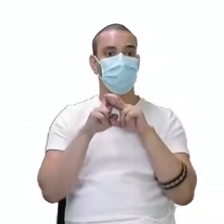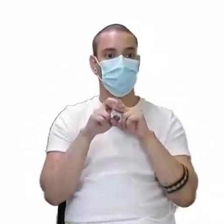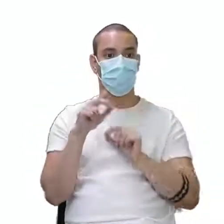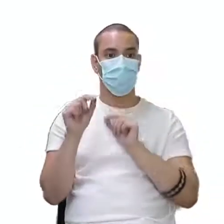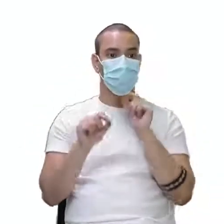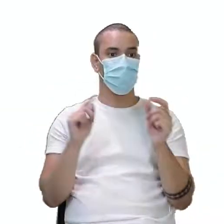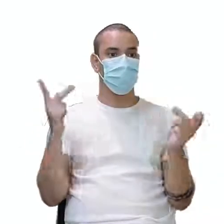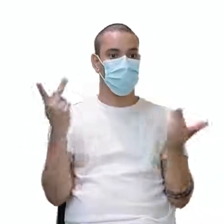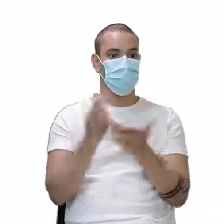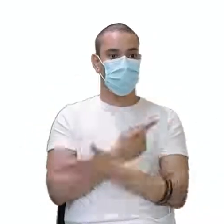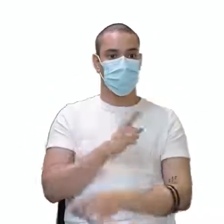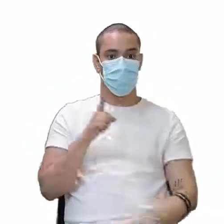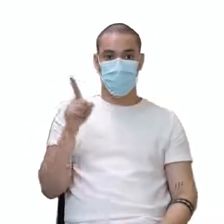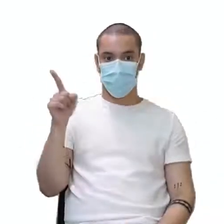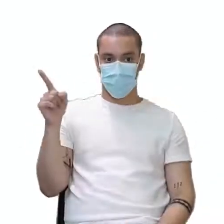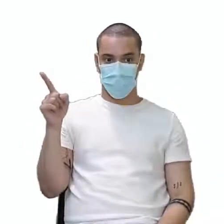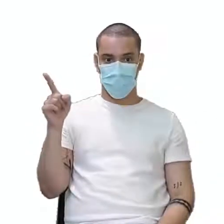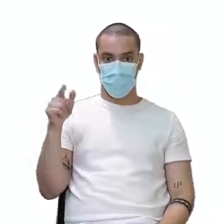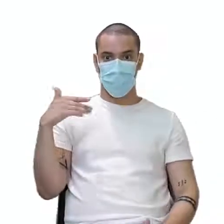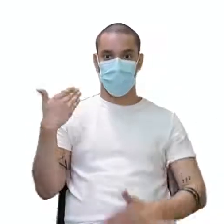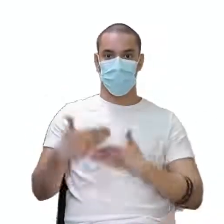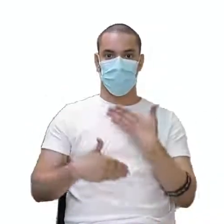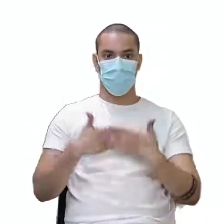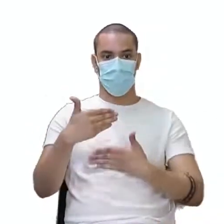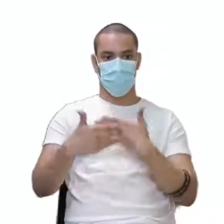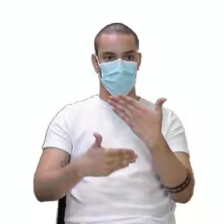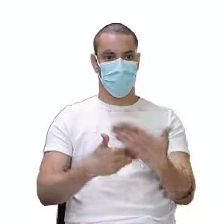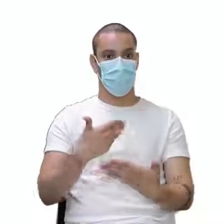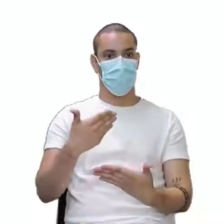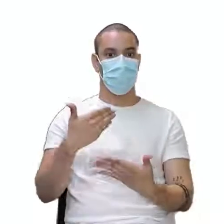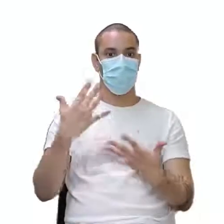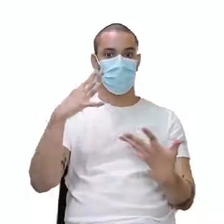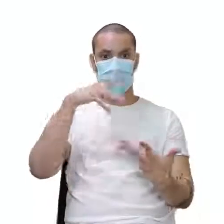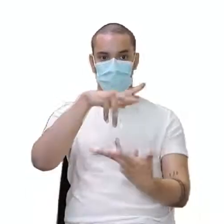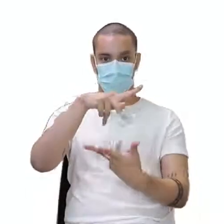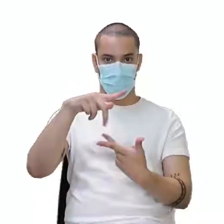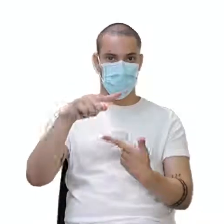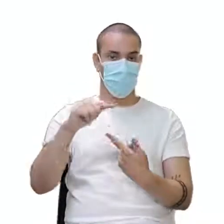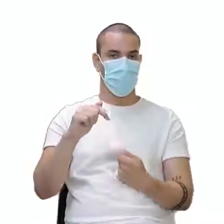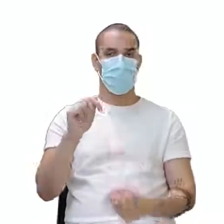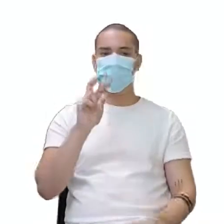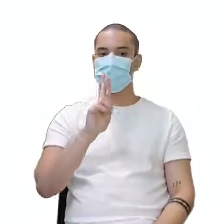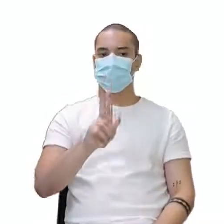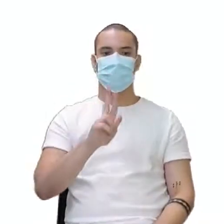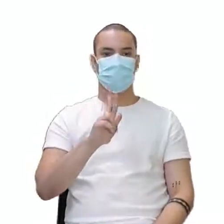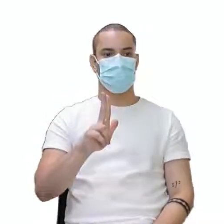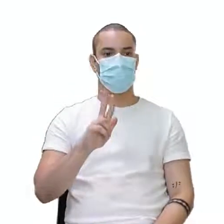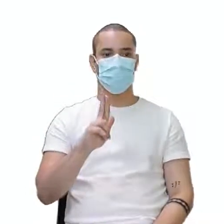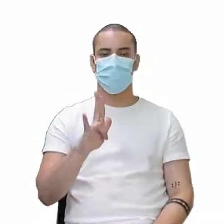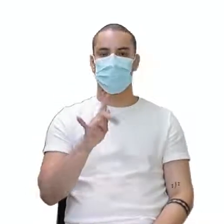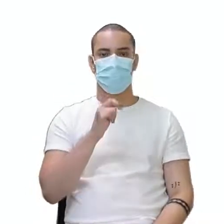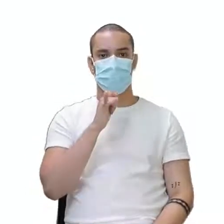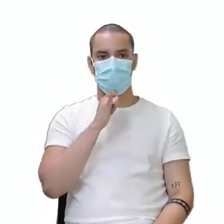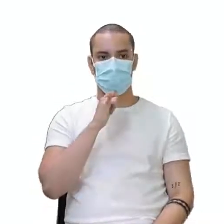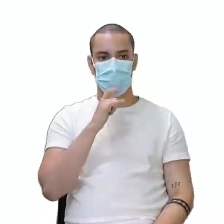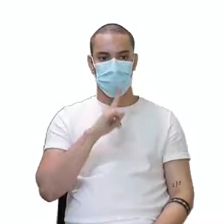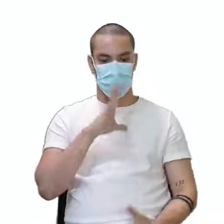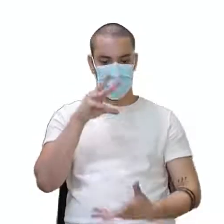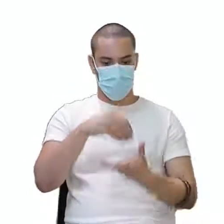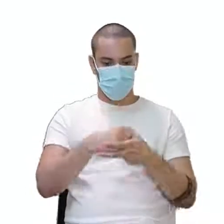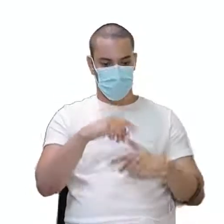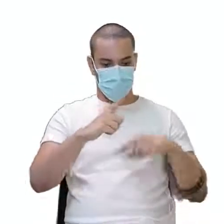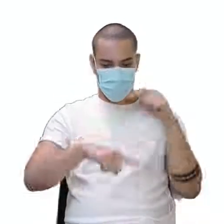O que está acontecendo aqui é um processo global, não envolve nenhum